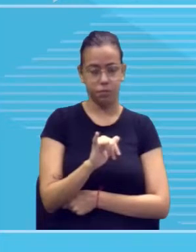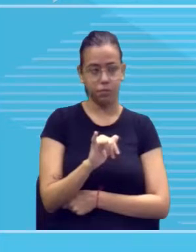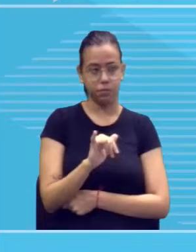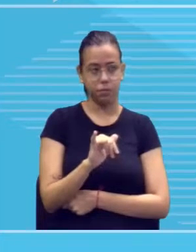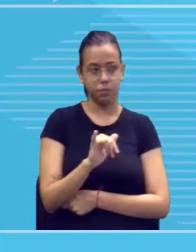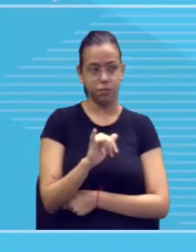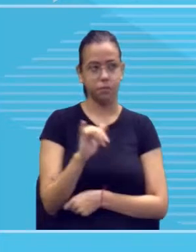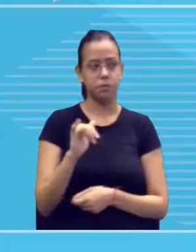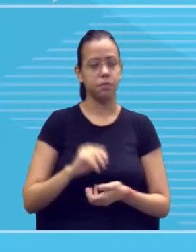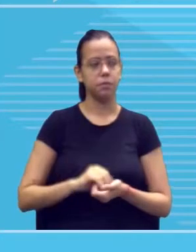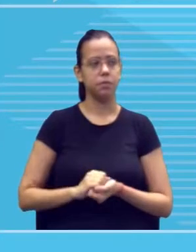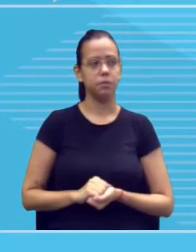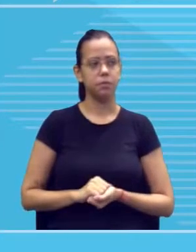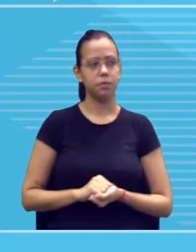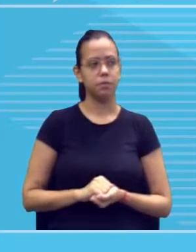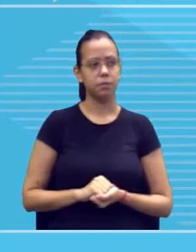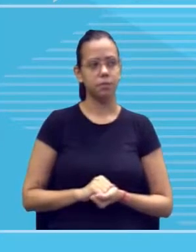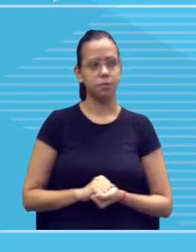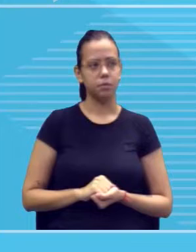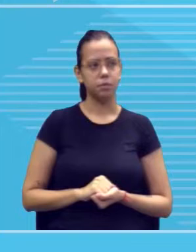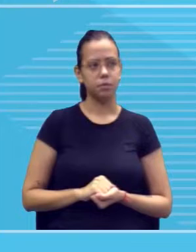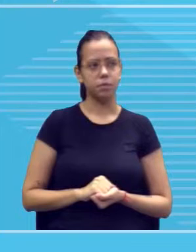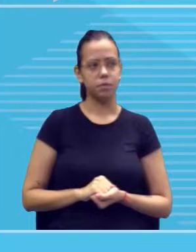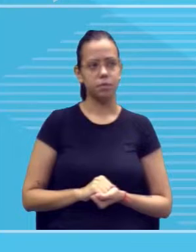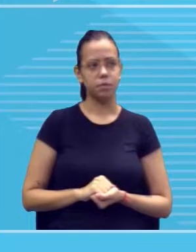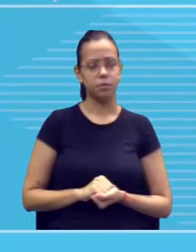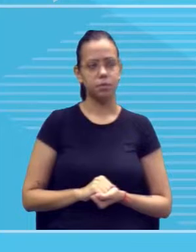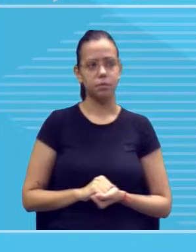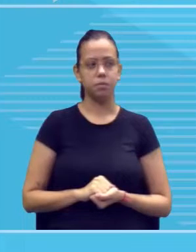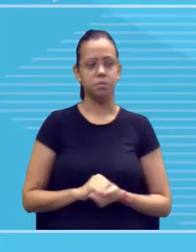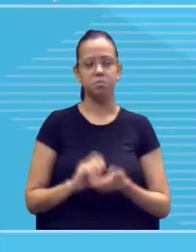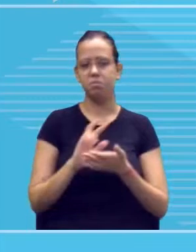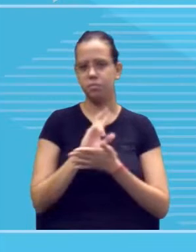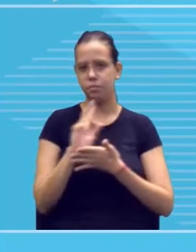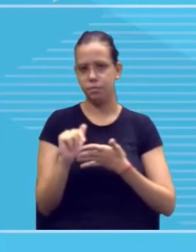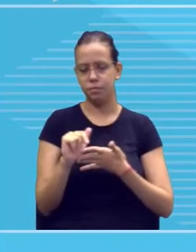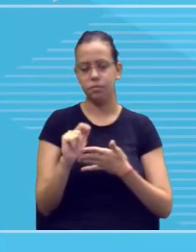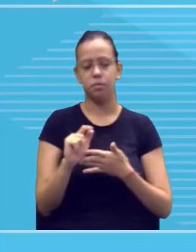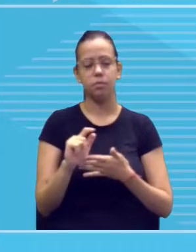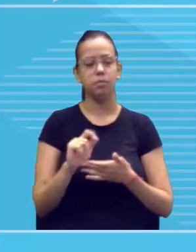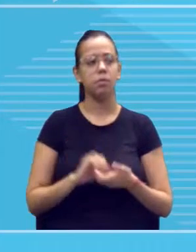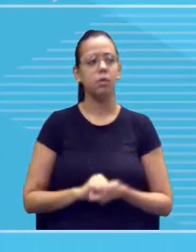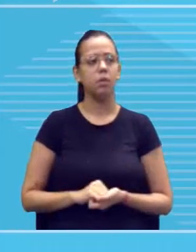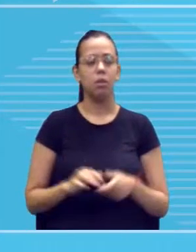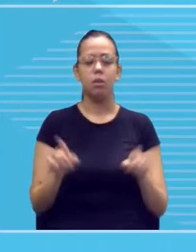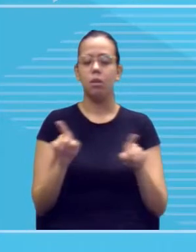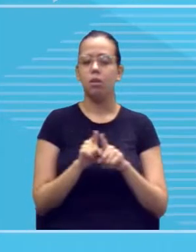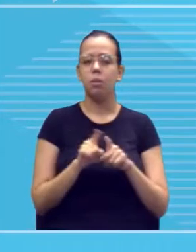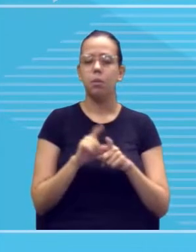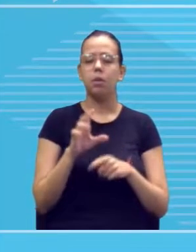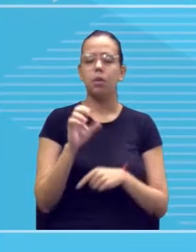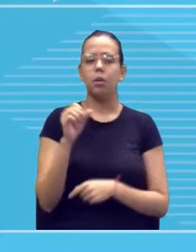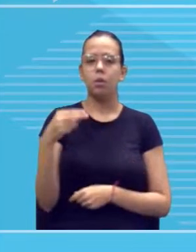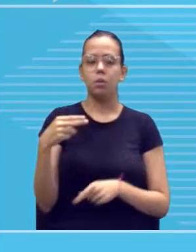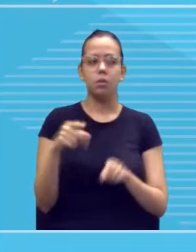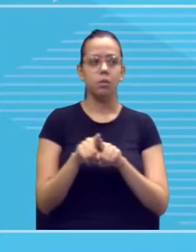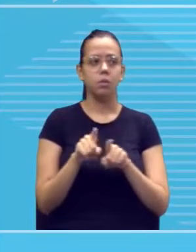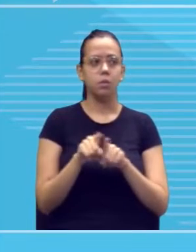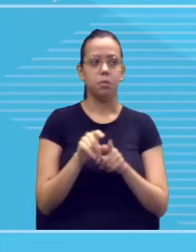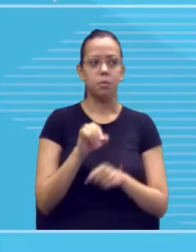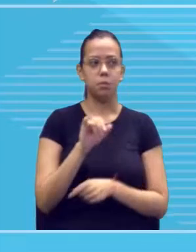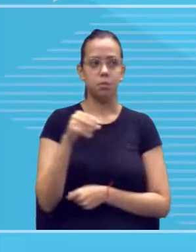One estava bordo de um avião por aí vai além de local esse ONG